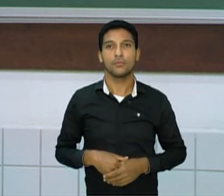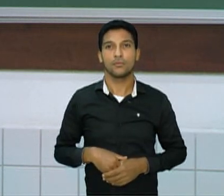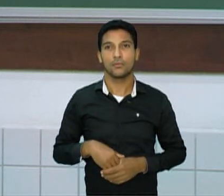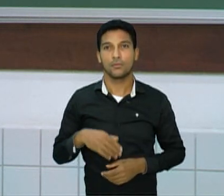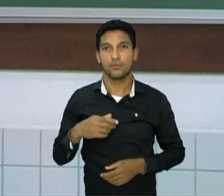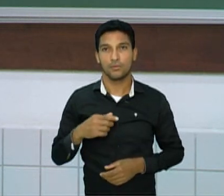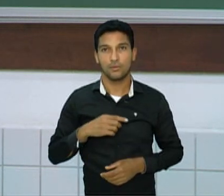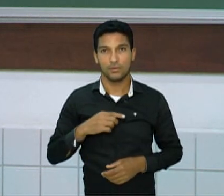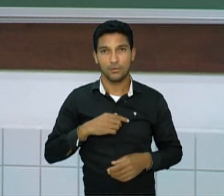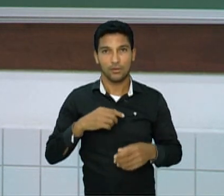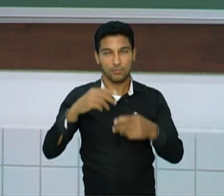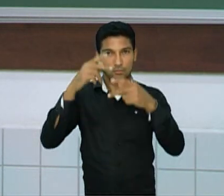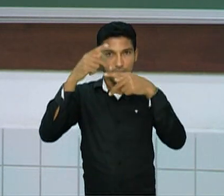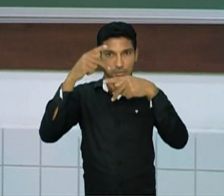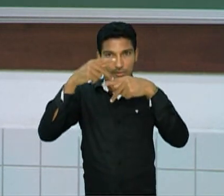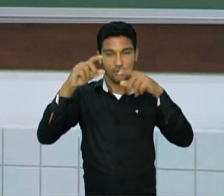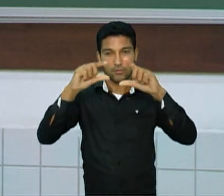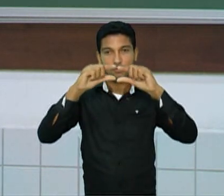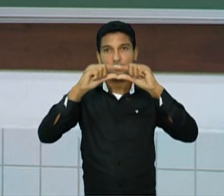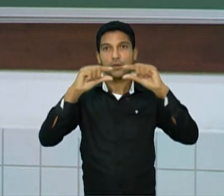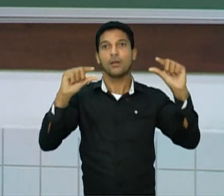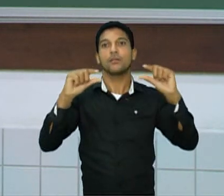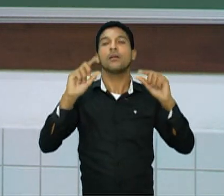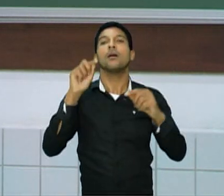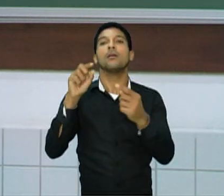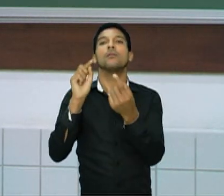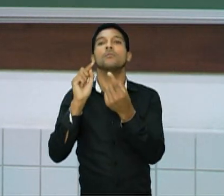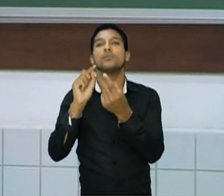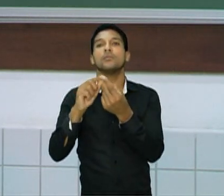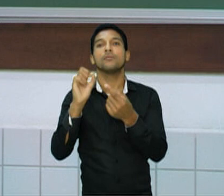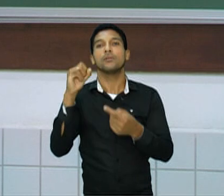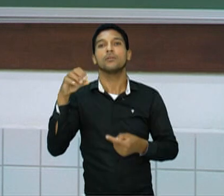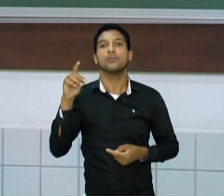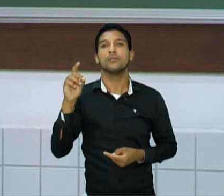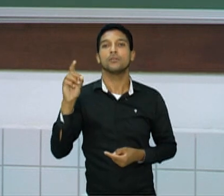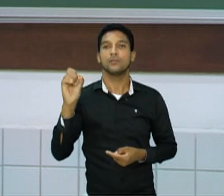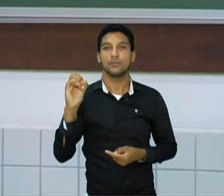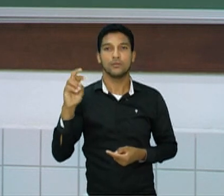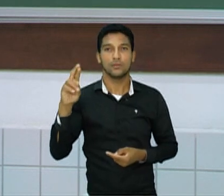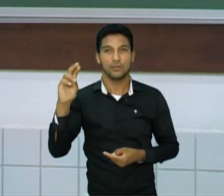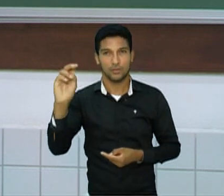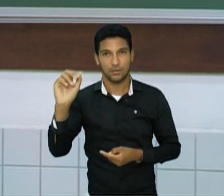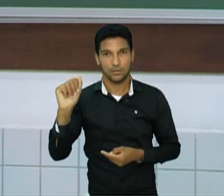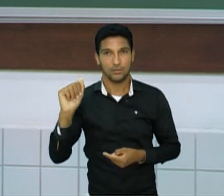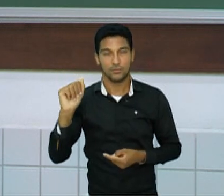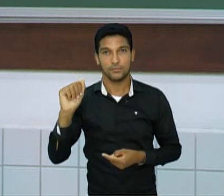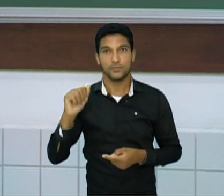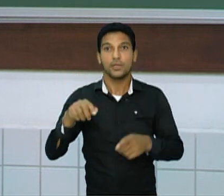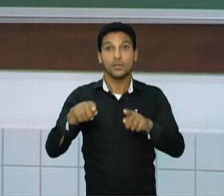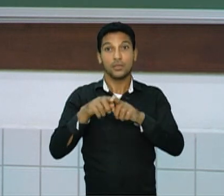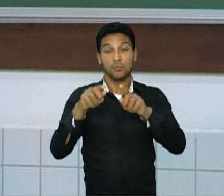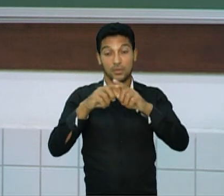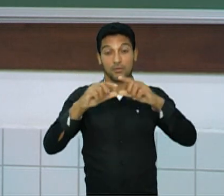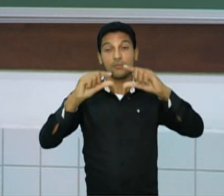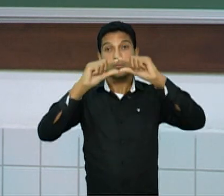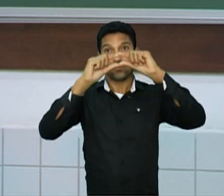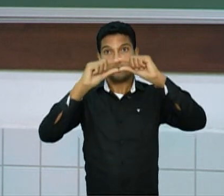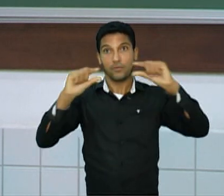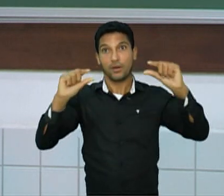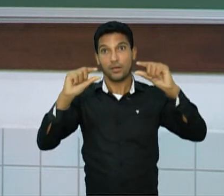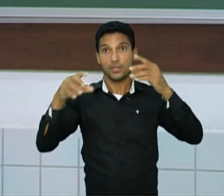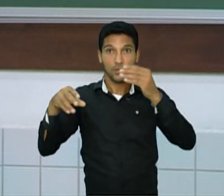a completiva nominal, que é aquela que vem completando o sentido de um nome, geralmente